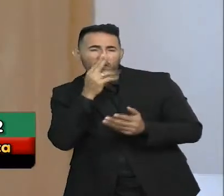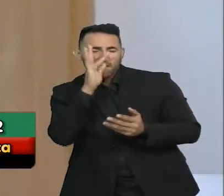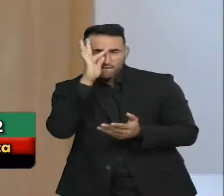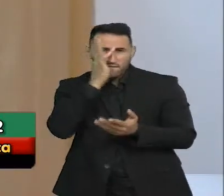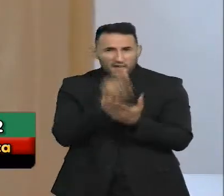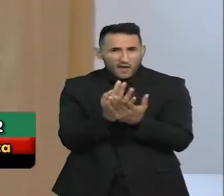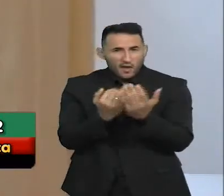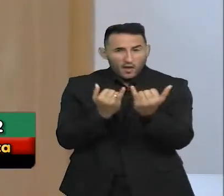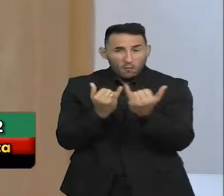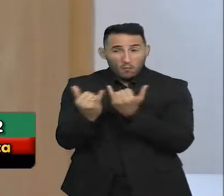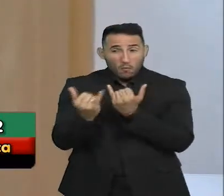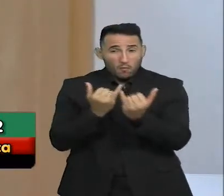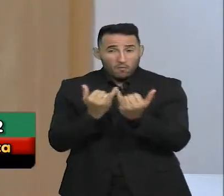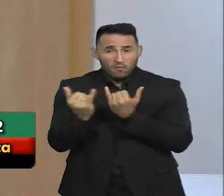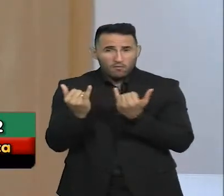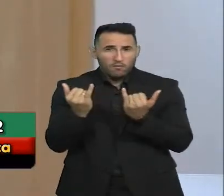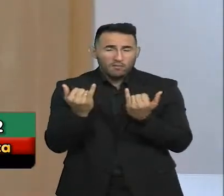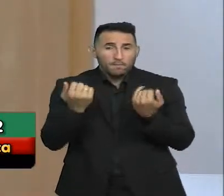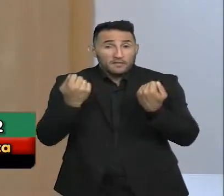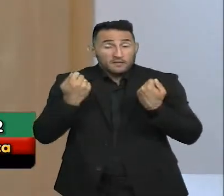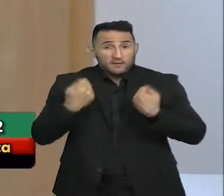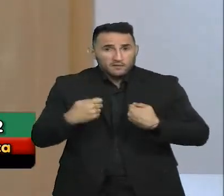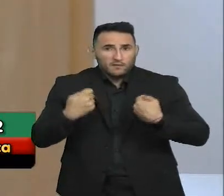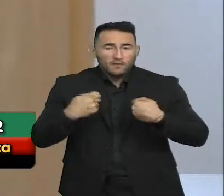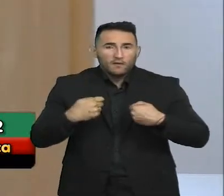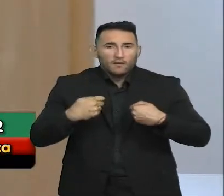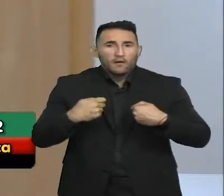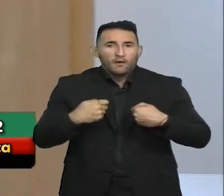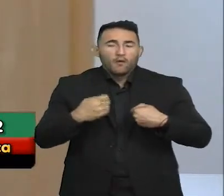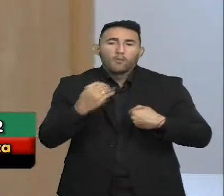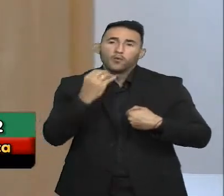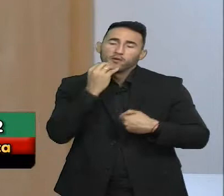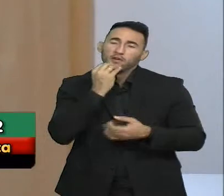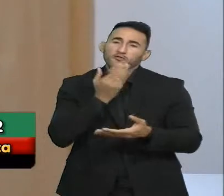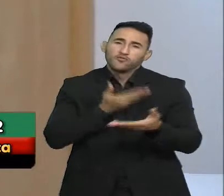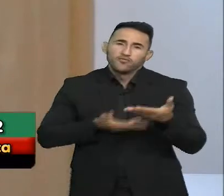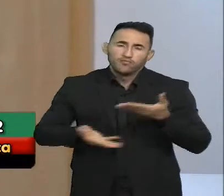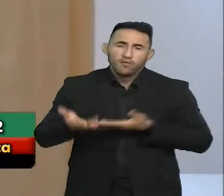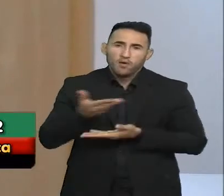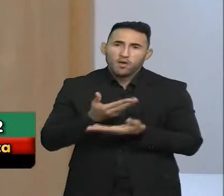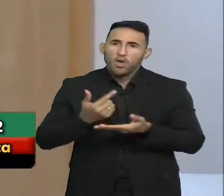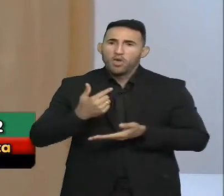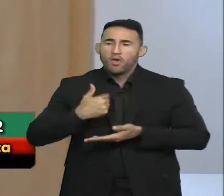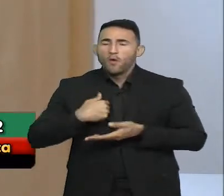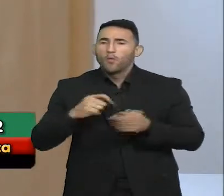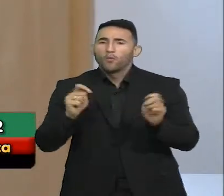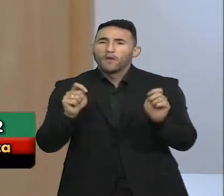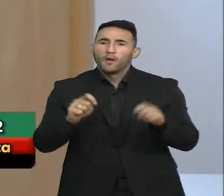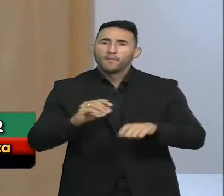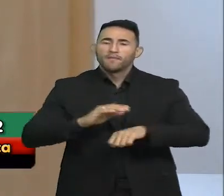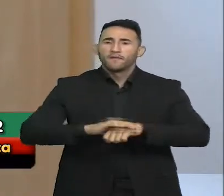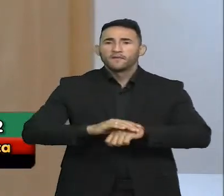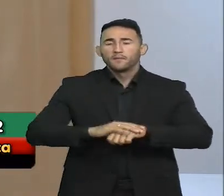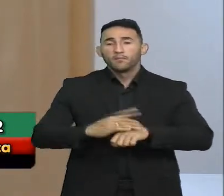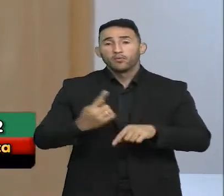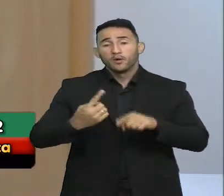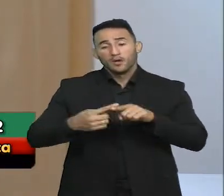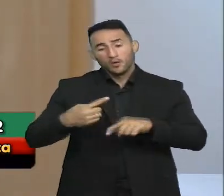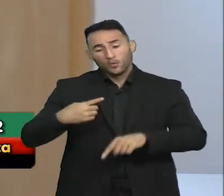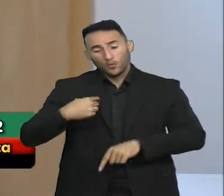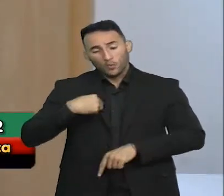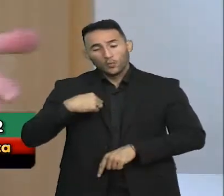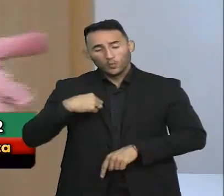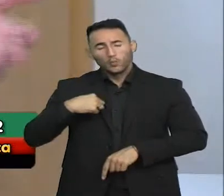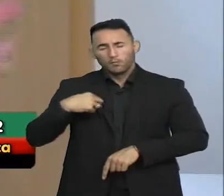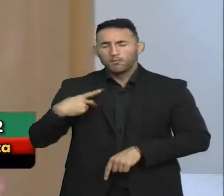fazem, essas pessoas precisam ser ouvidas. E eu posso fazer isso. Pensando como pastor, eu acredito que,